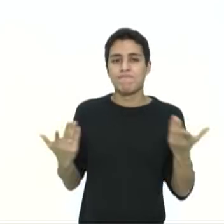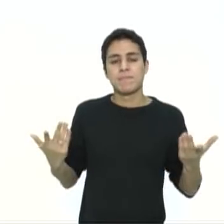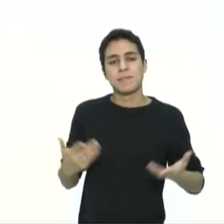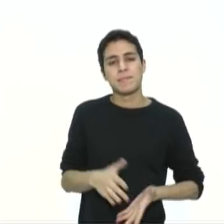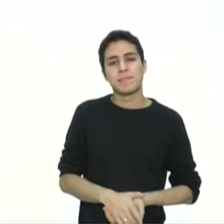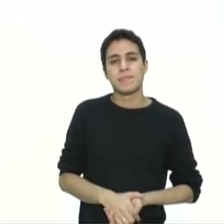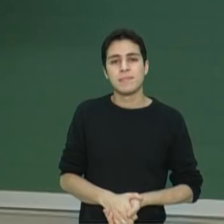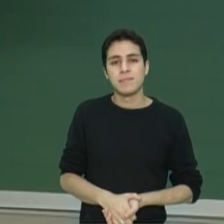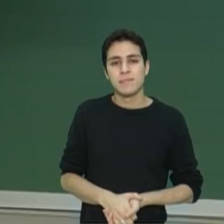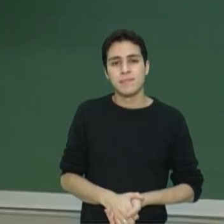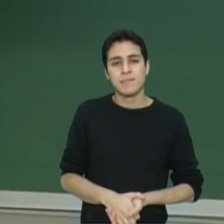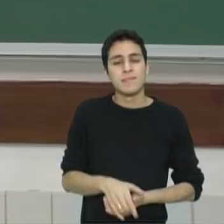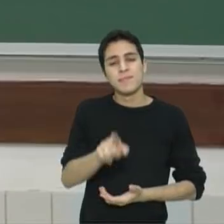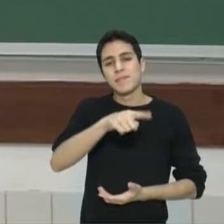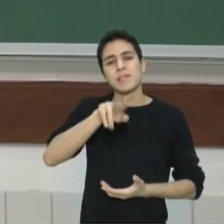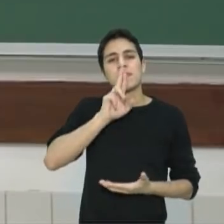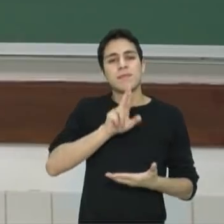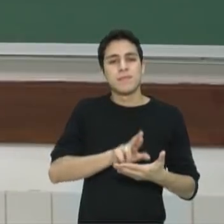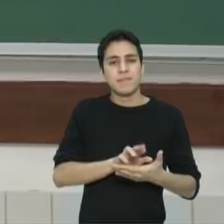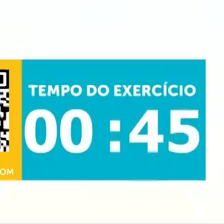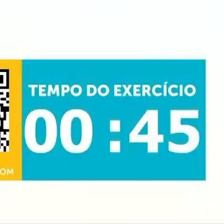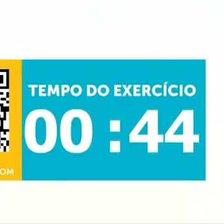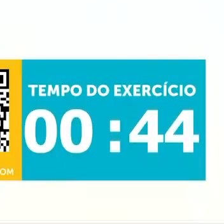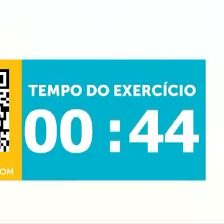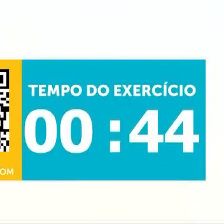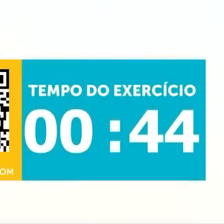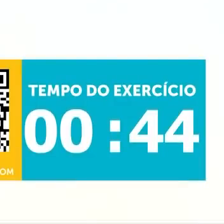Palestina? Vai lá agora com vocês, rapaziada.